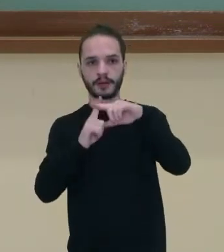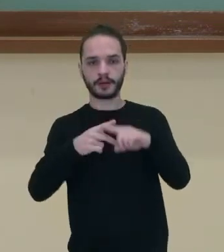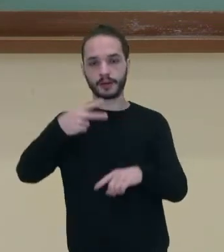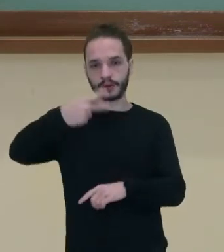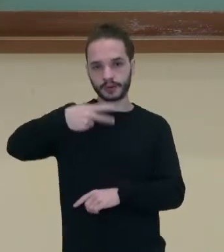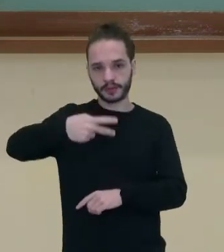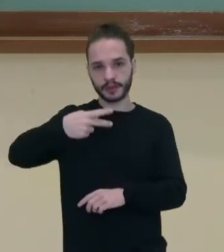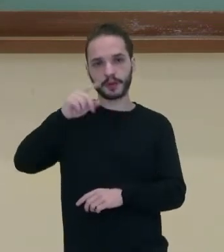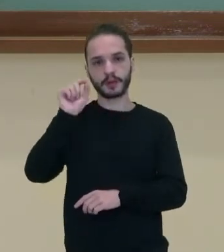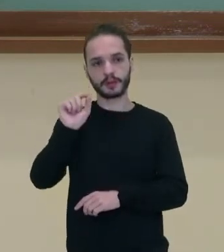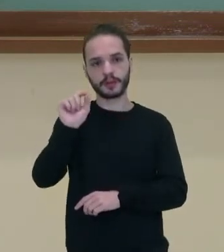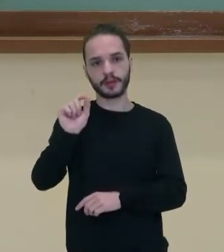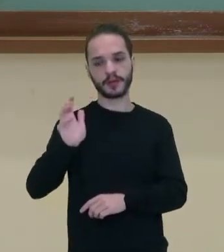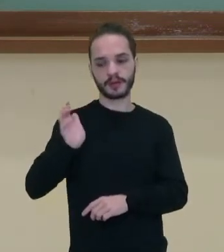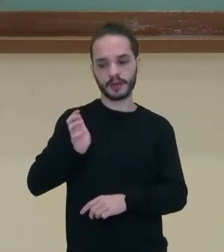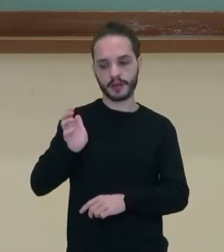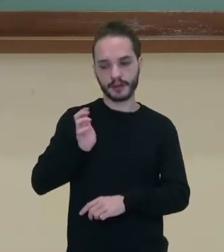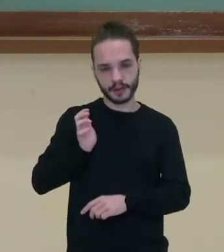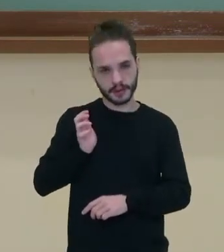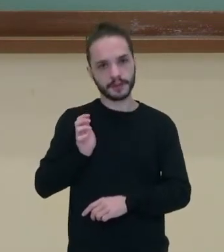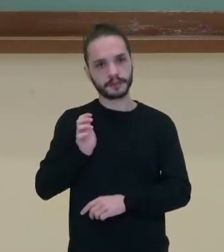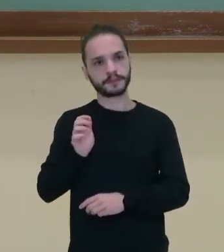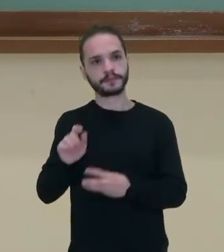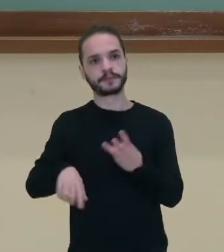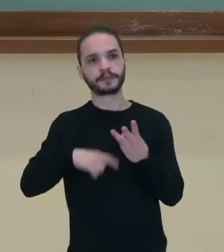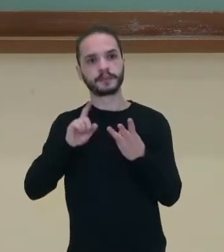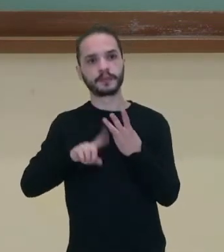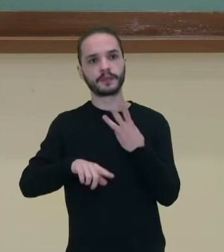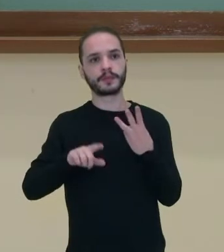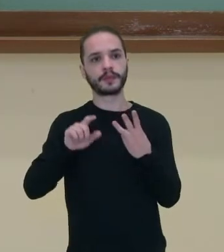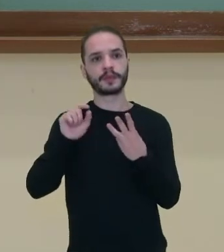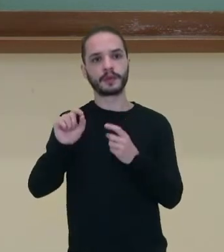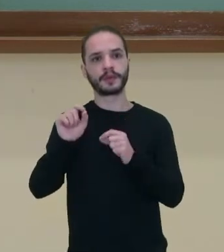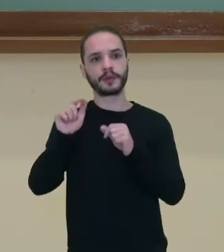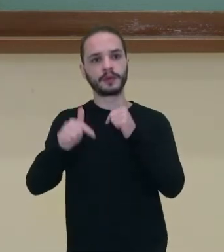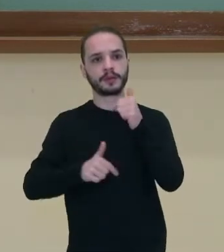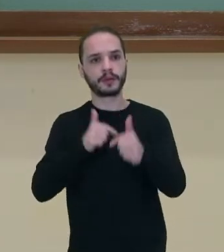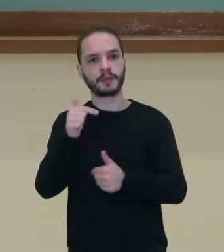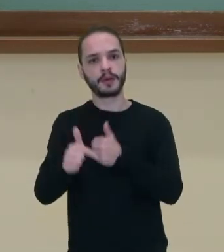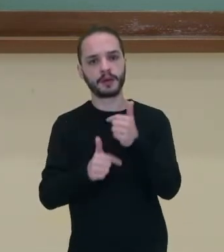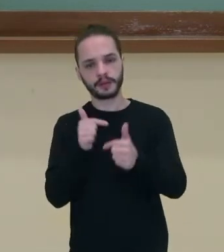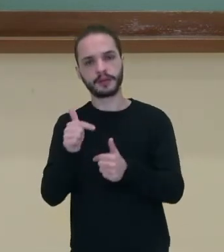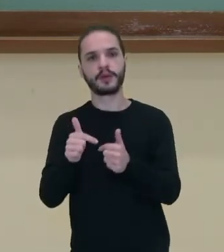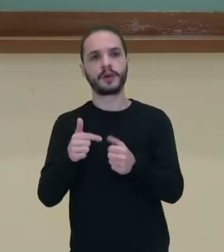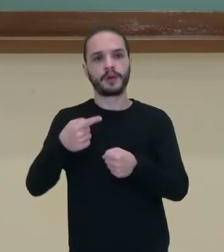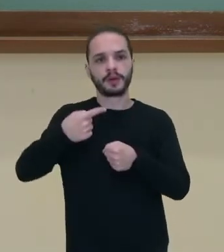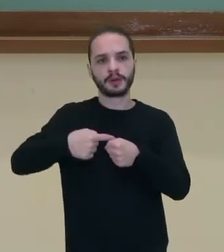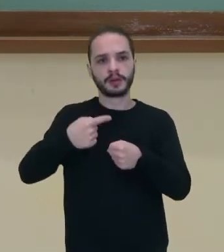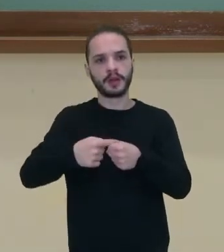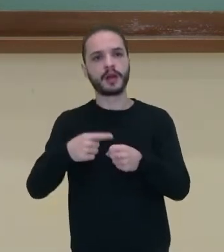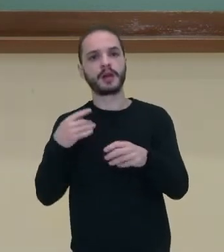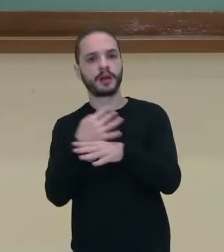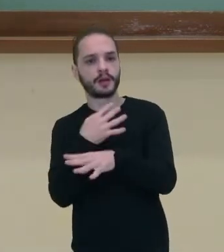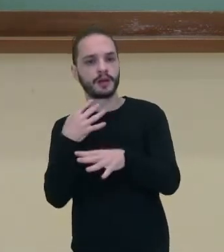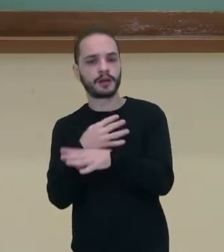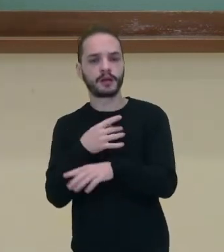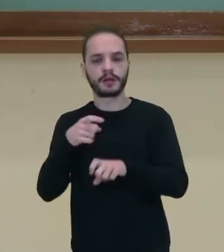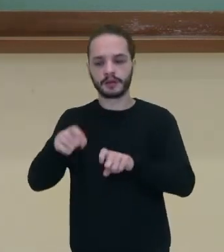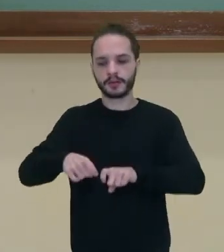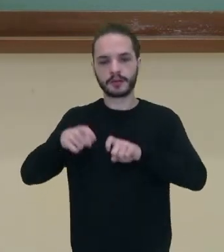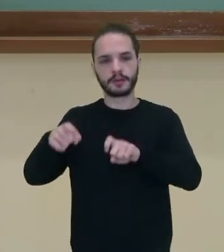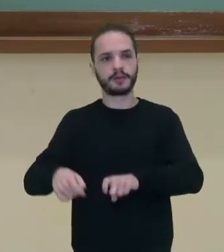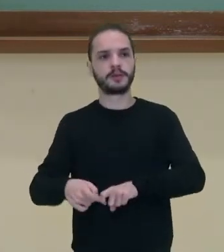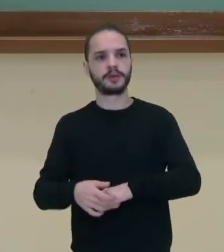era a nobreza, e o 3º estado, então a gente tinha camponeses, trabalhadores das cidades, né? E os burgueses, como vocês podem